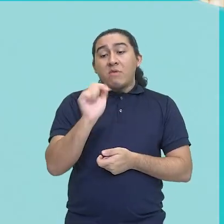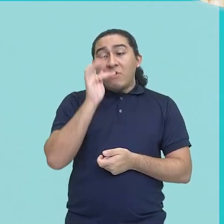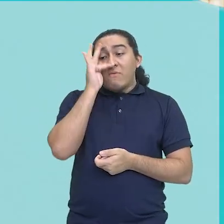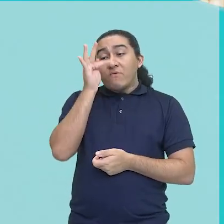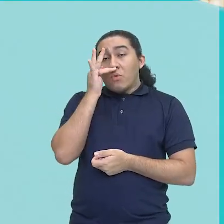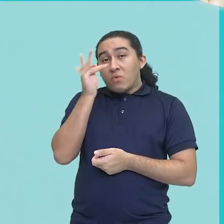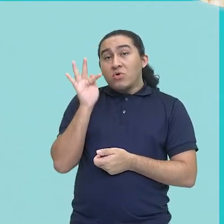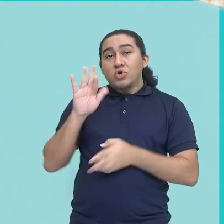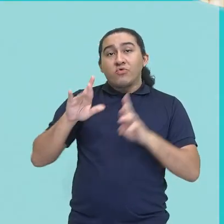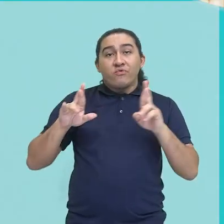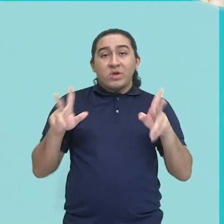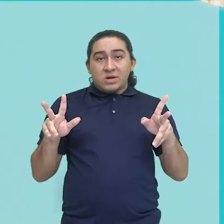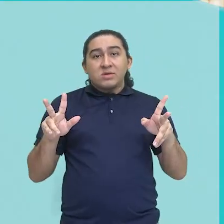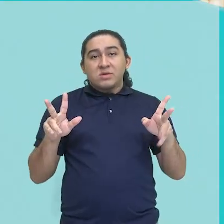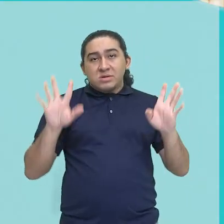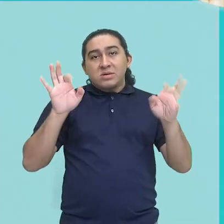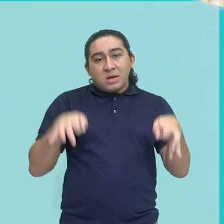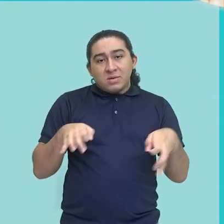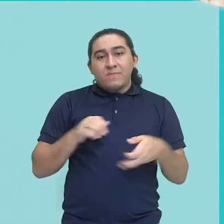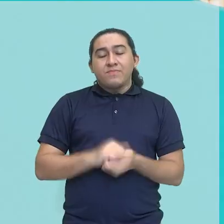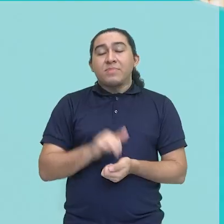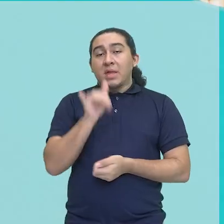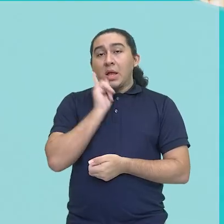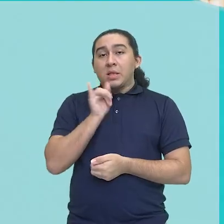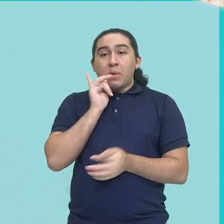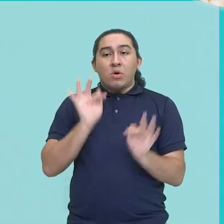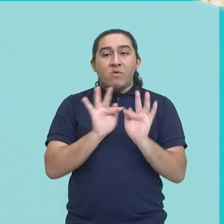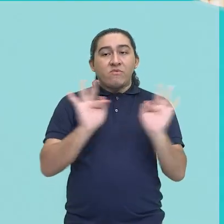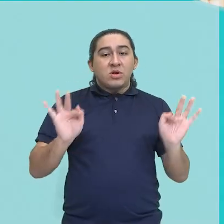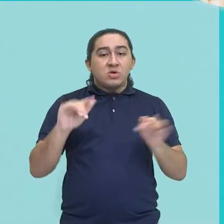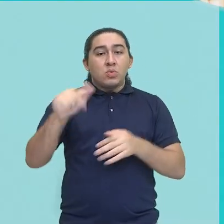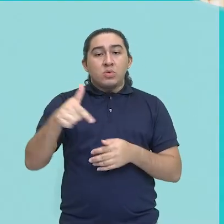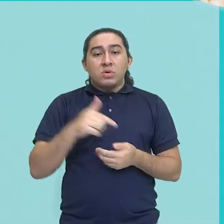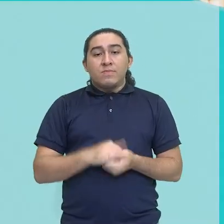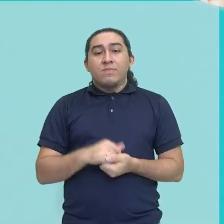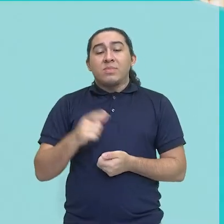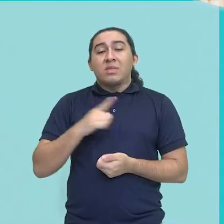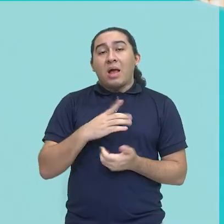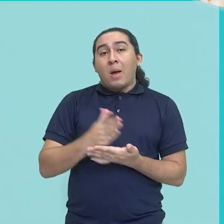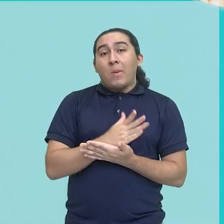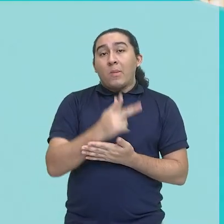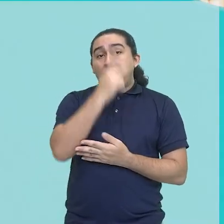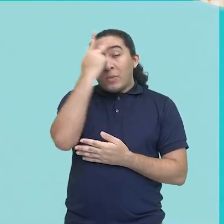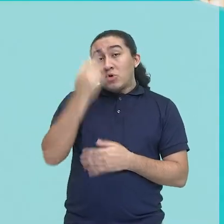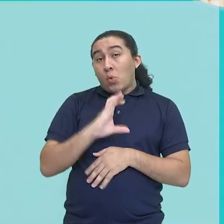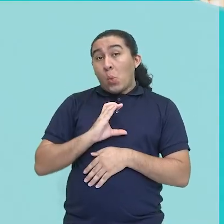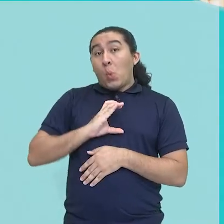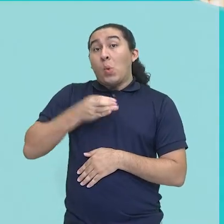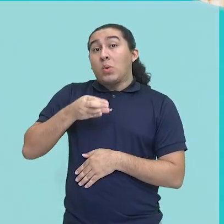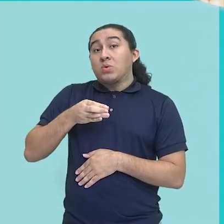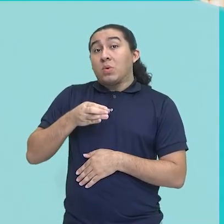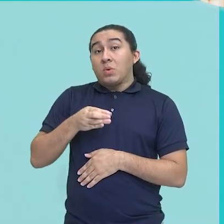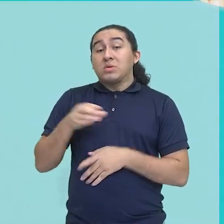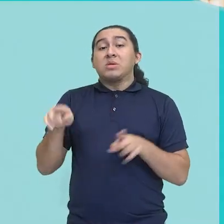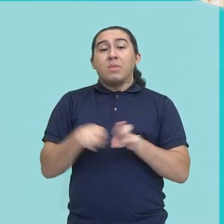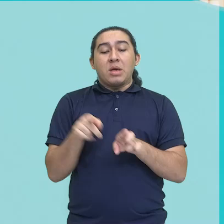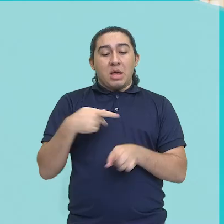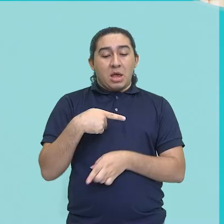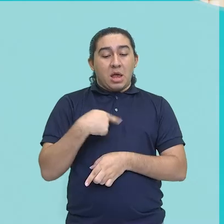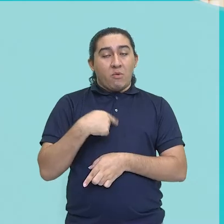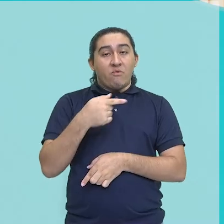é uma comparação direta. Por exemplo, tem alguém muito valente, né? E eu